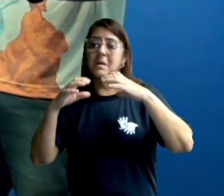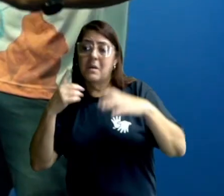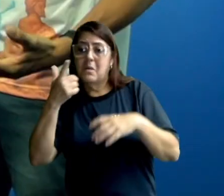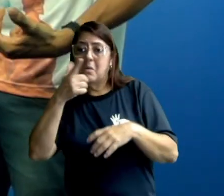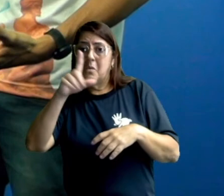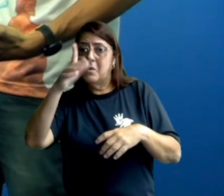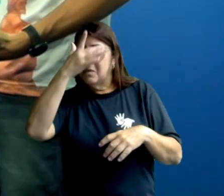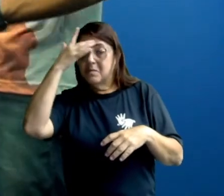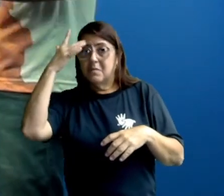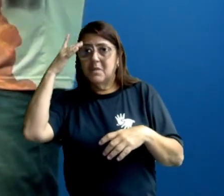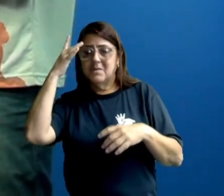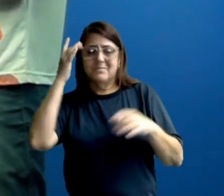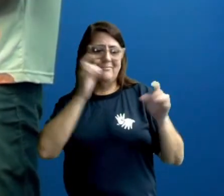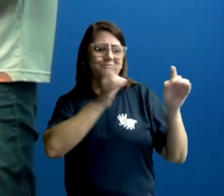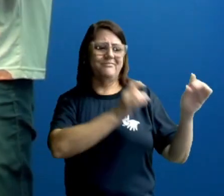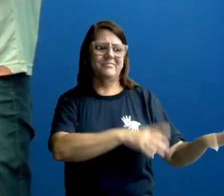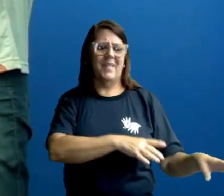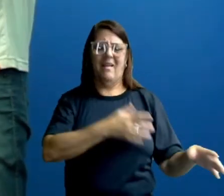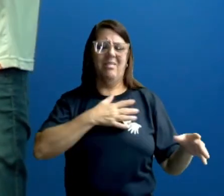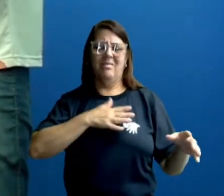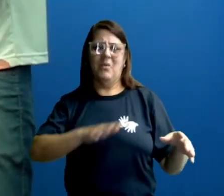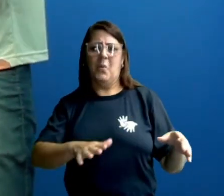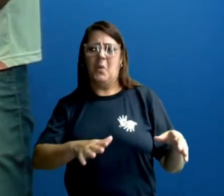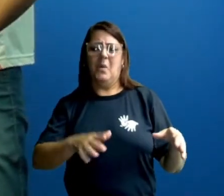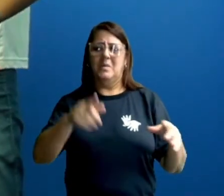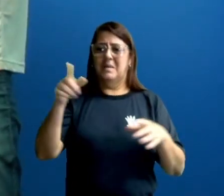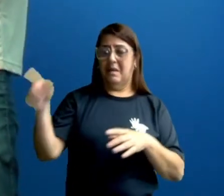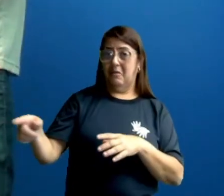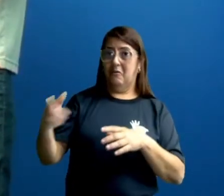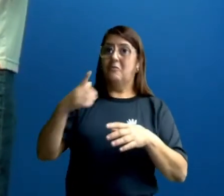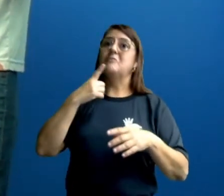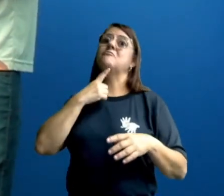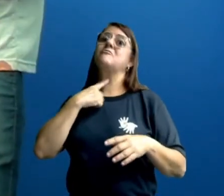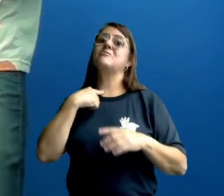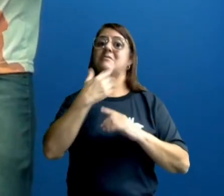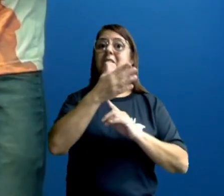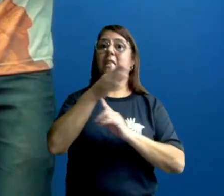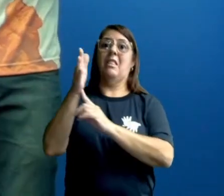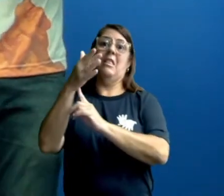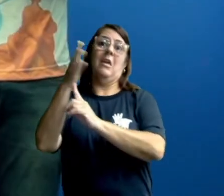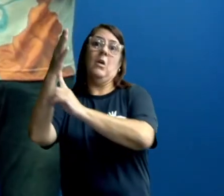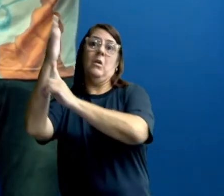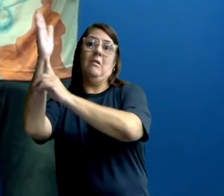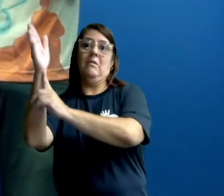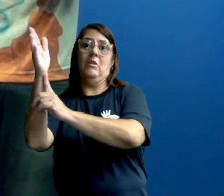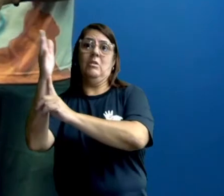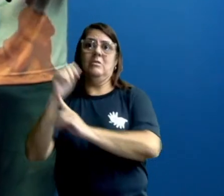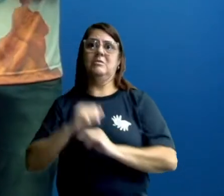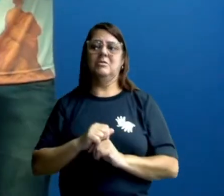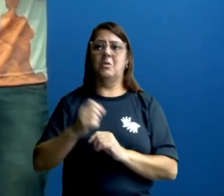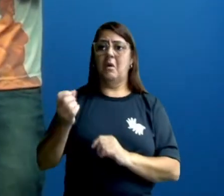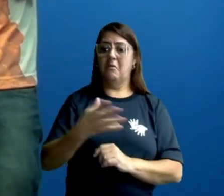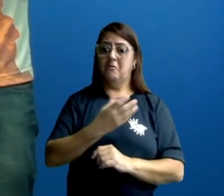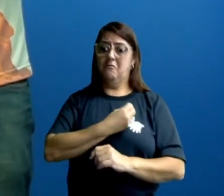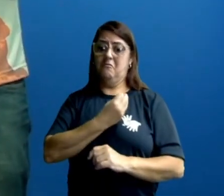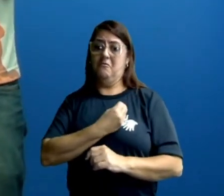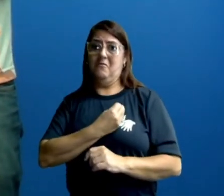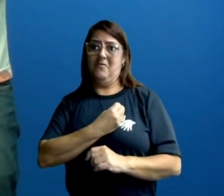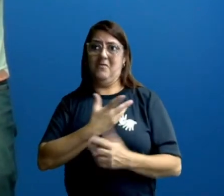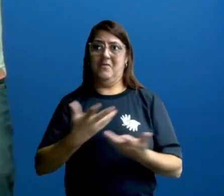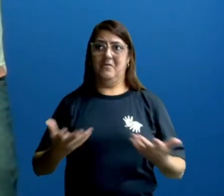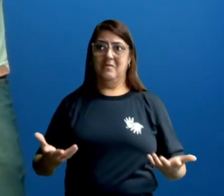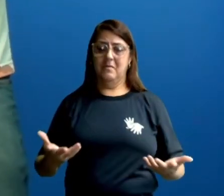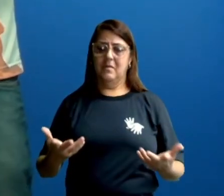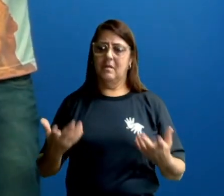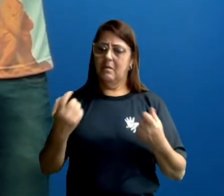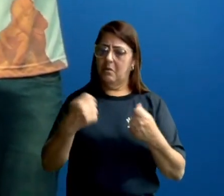pessoas, deixam tudo isso em detrimento de equipamentos tecnológicos, né? Ou seja, a gente precisa ter na nossa vida um